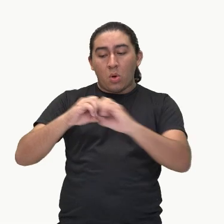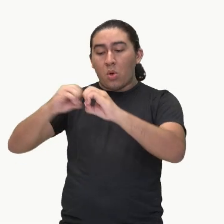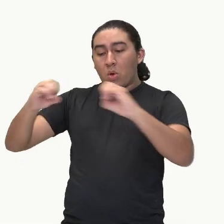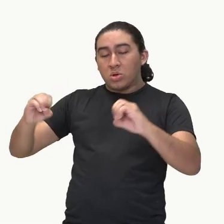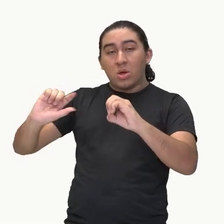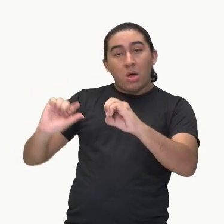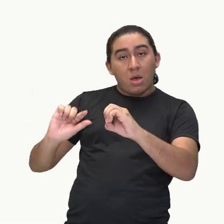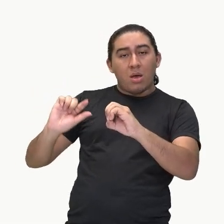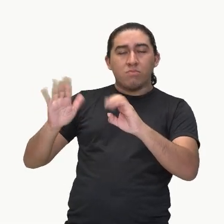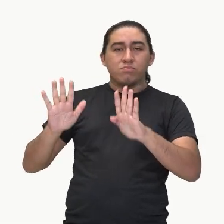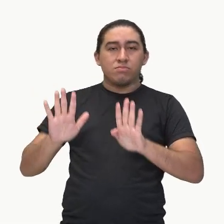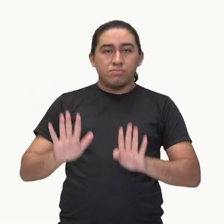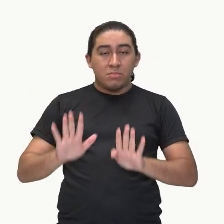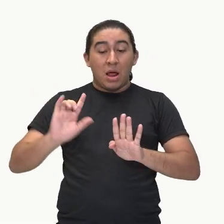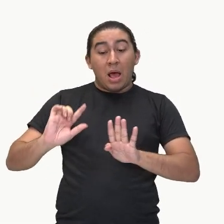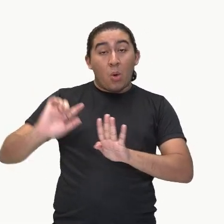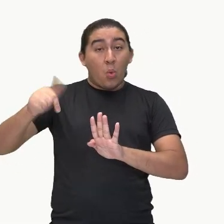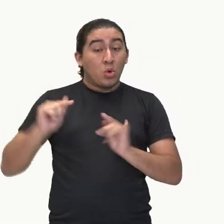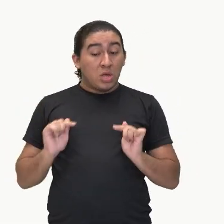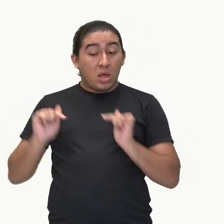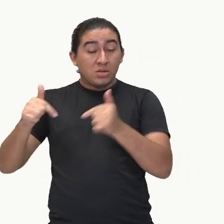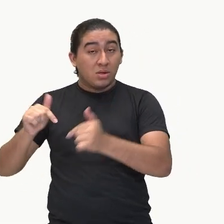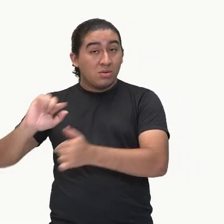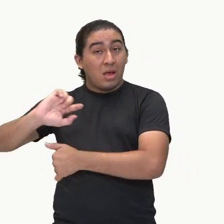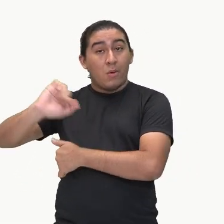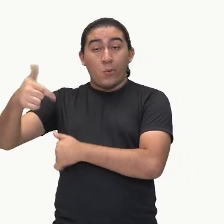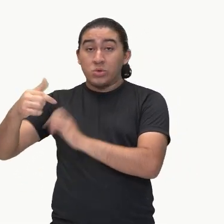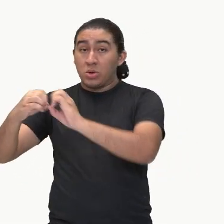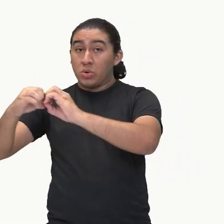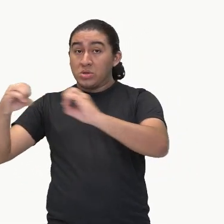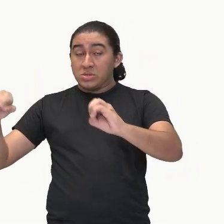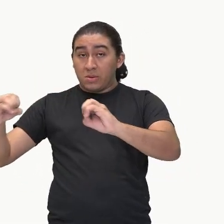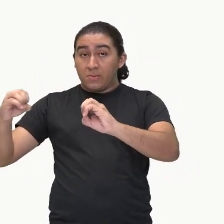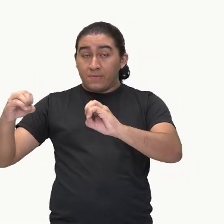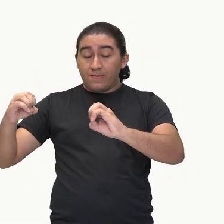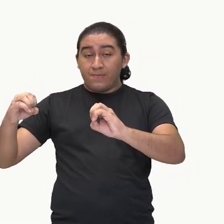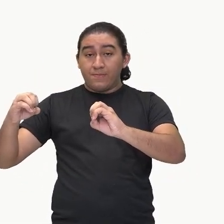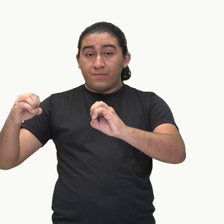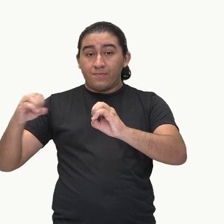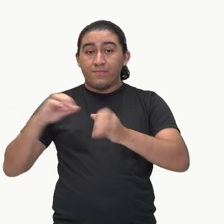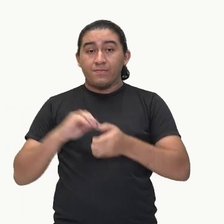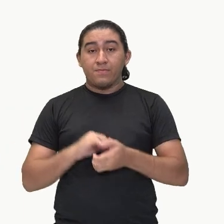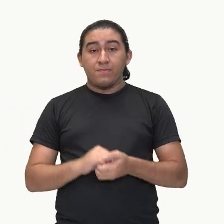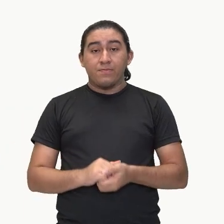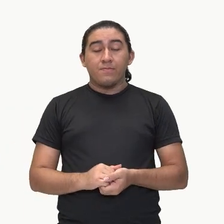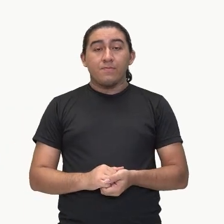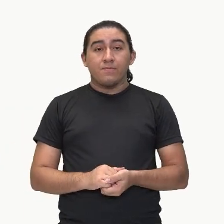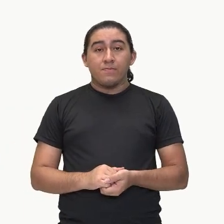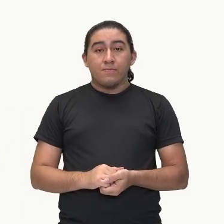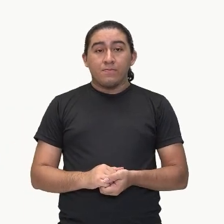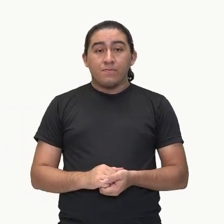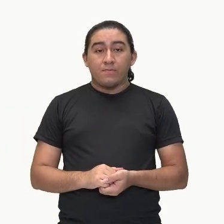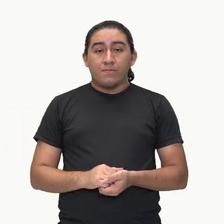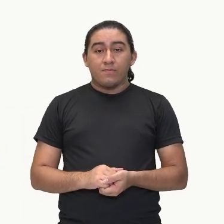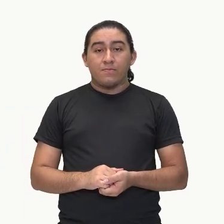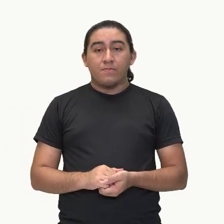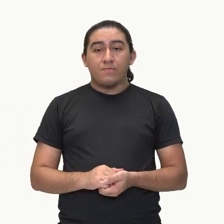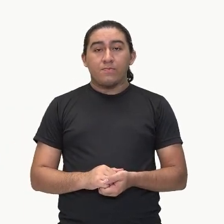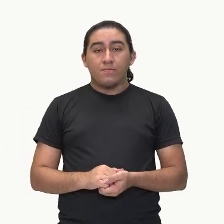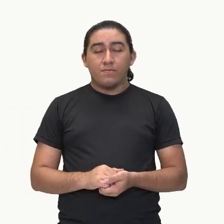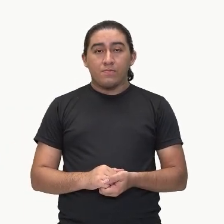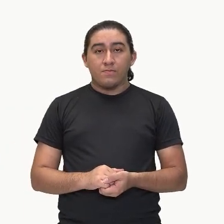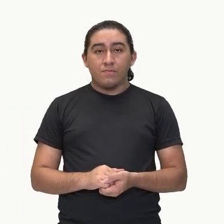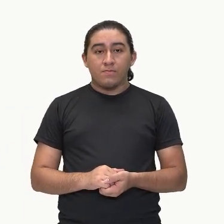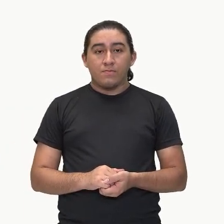outra ação está na outra oração. E ou e aí eu só consigo